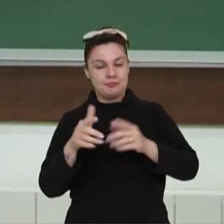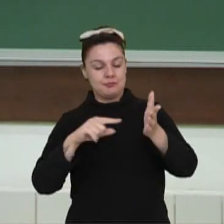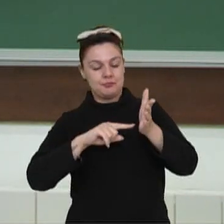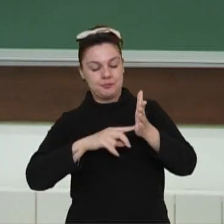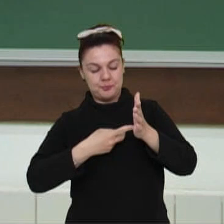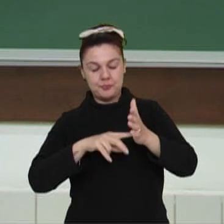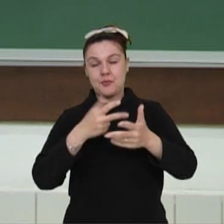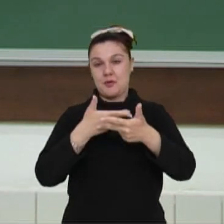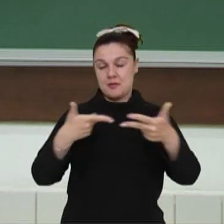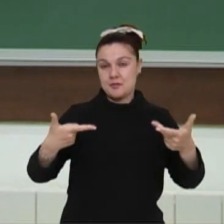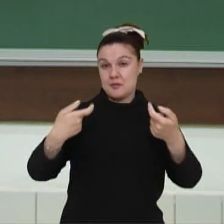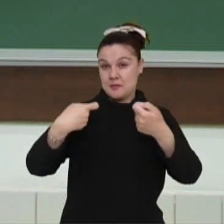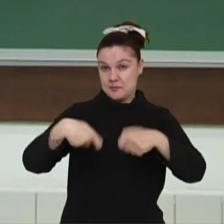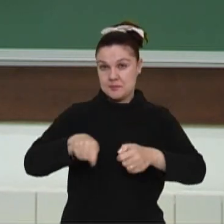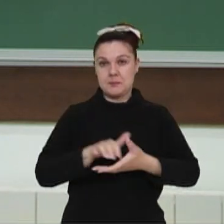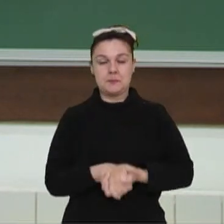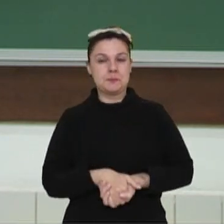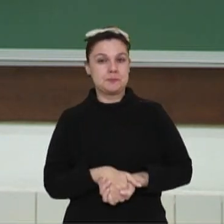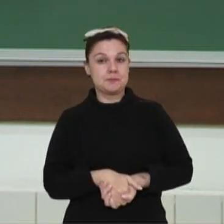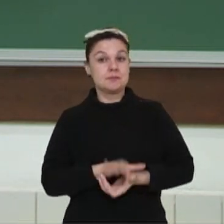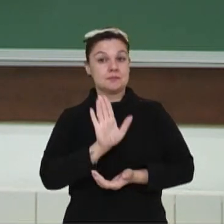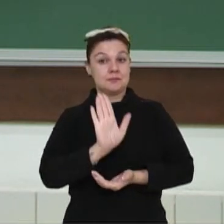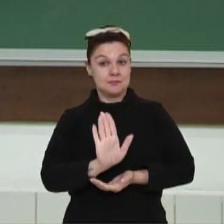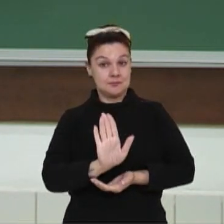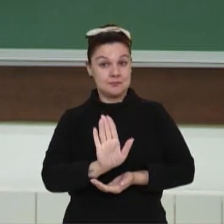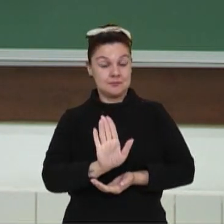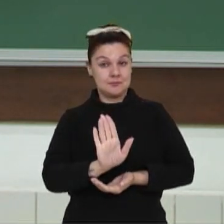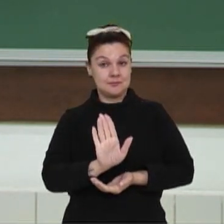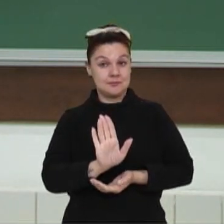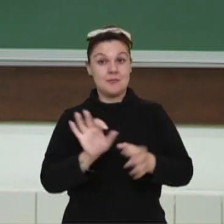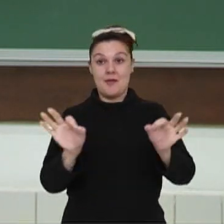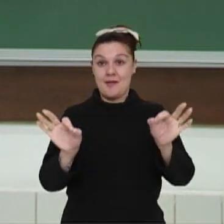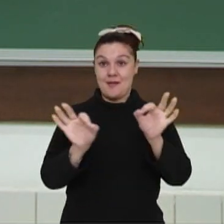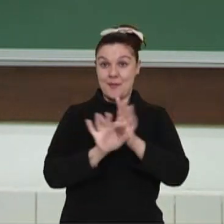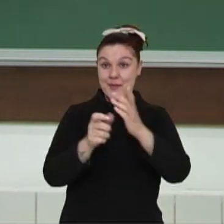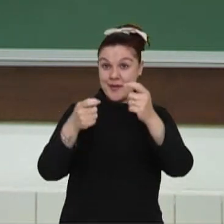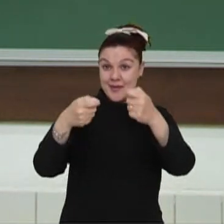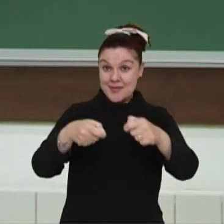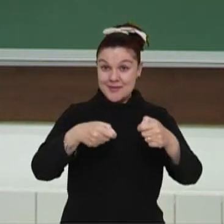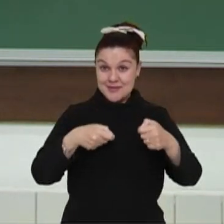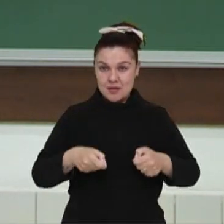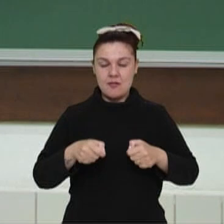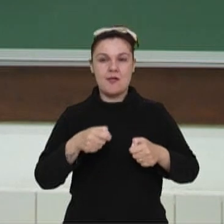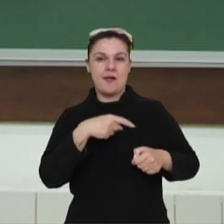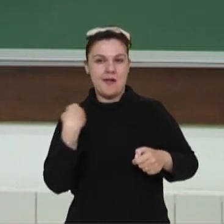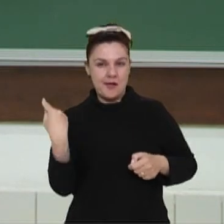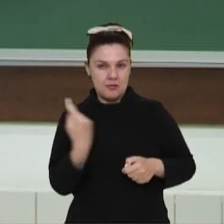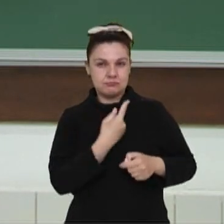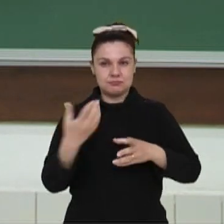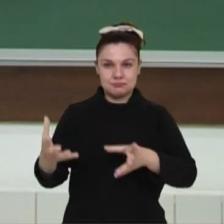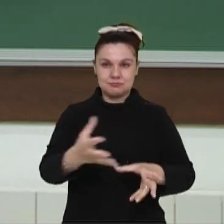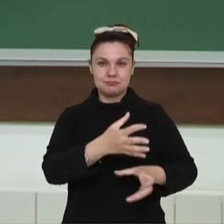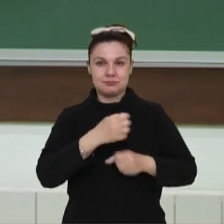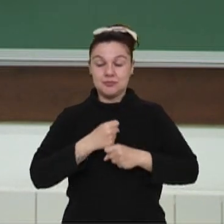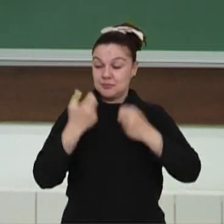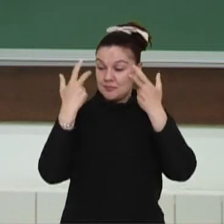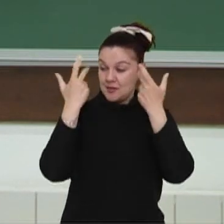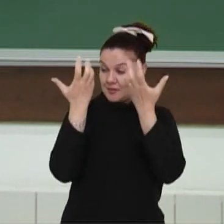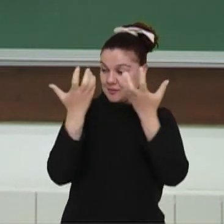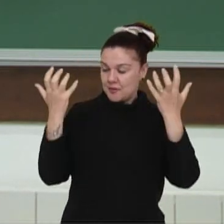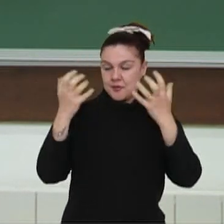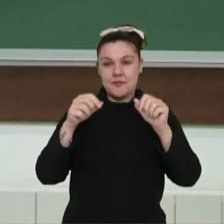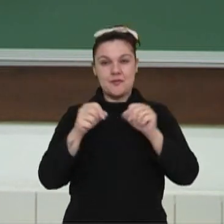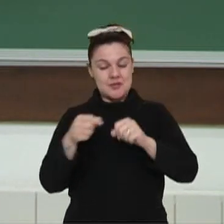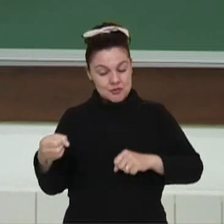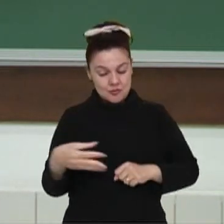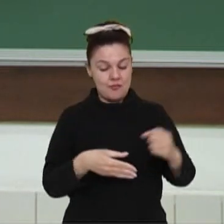ferramentas e tudo mais que você vai precisar, né? Então, para resolver essas necessidades, a gente se apropria da natureza e vai criando